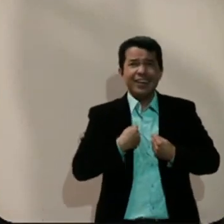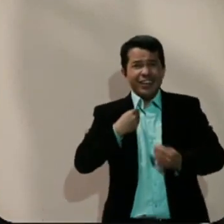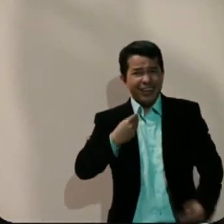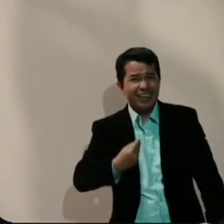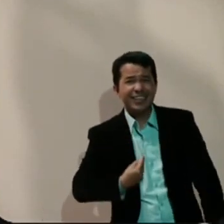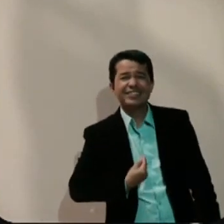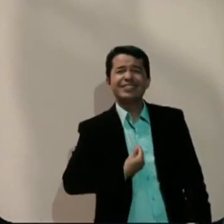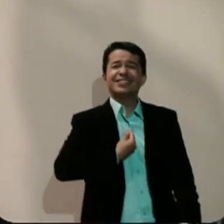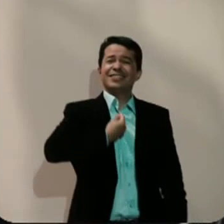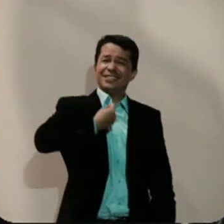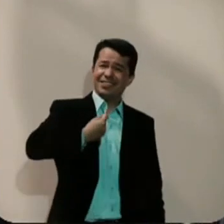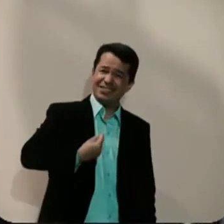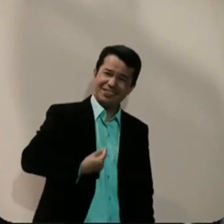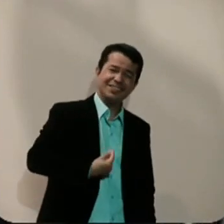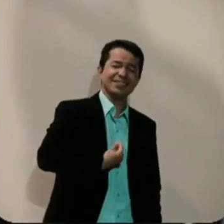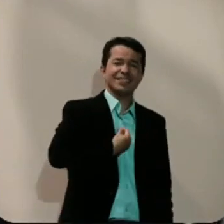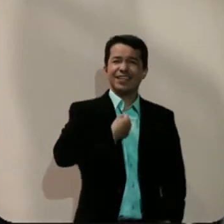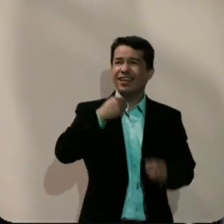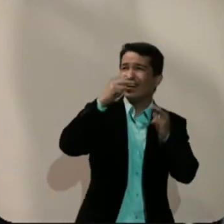impressionante,